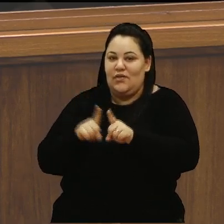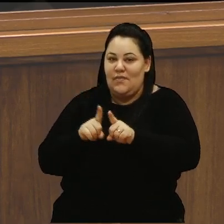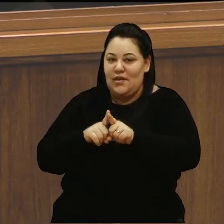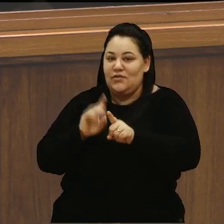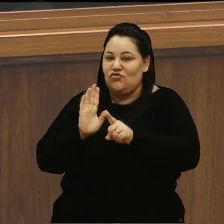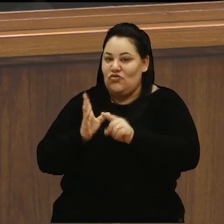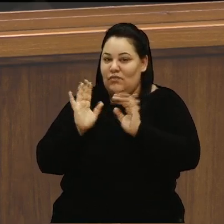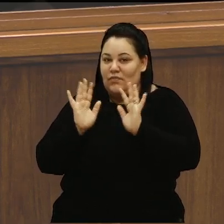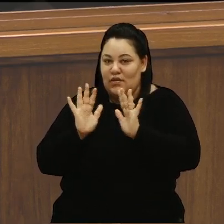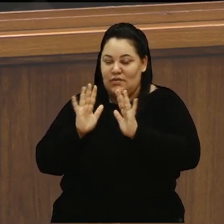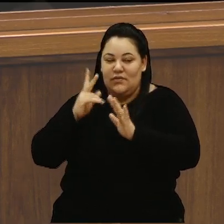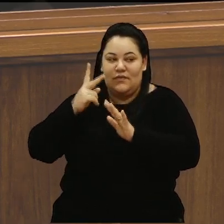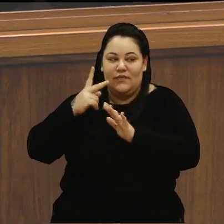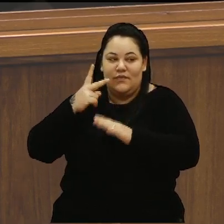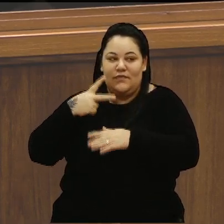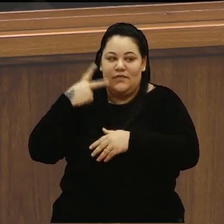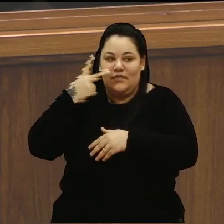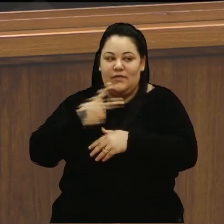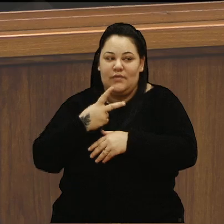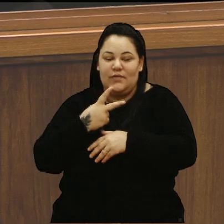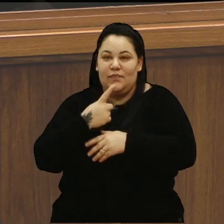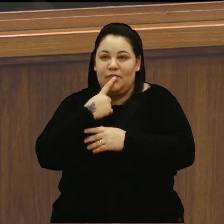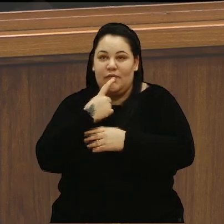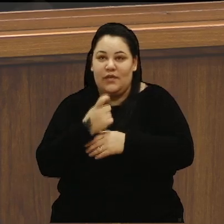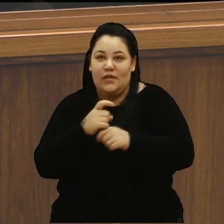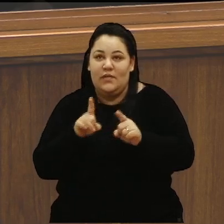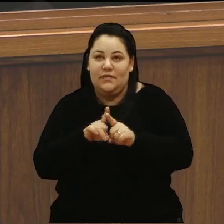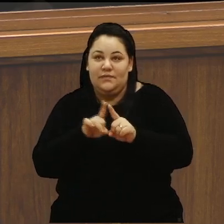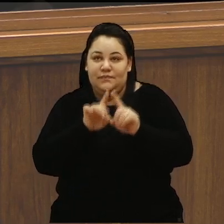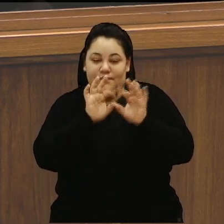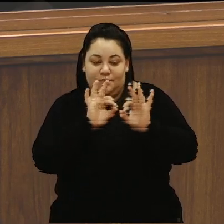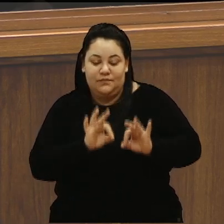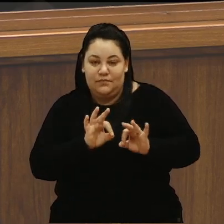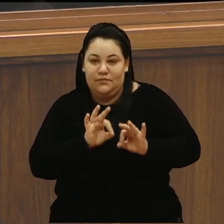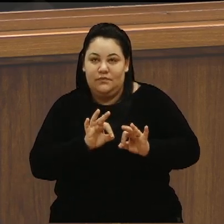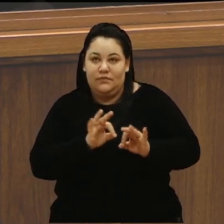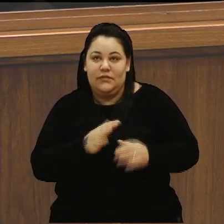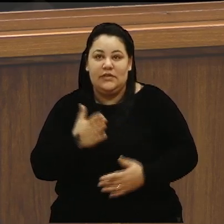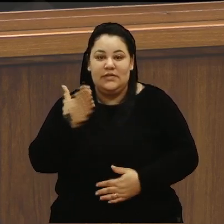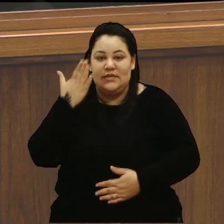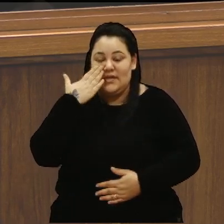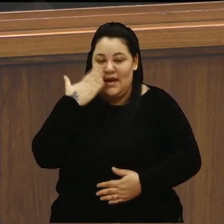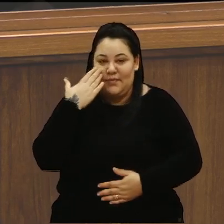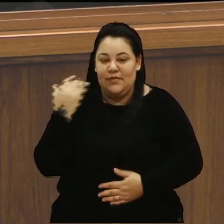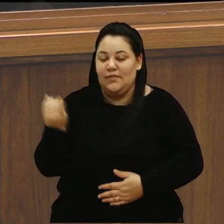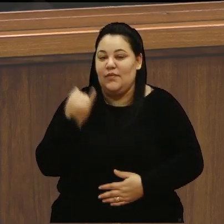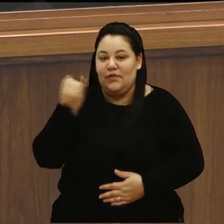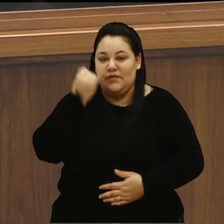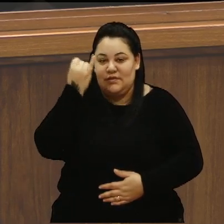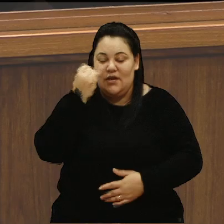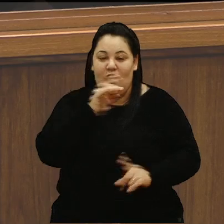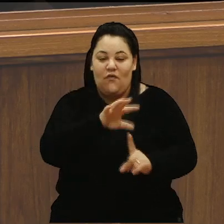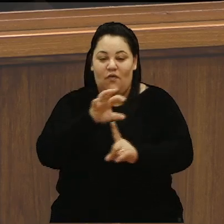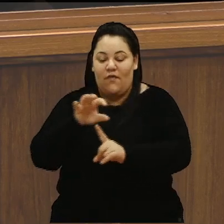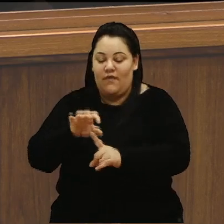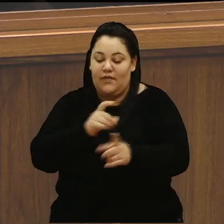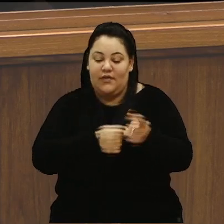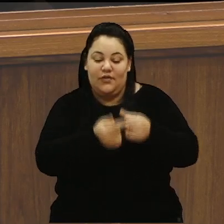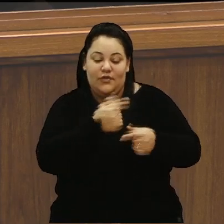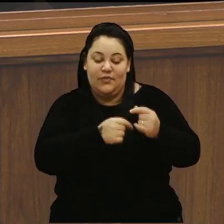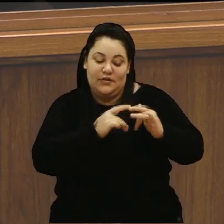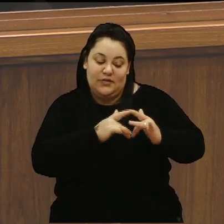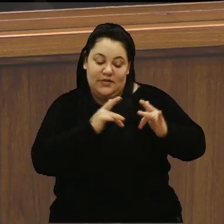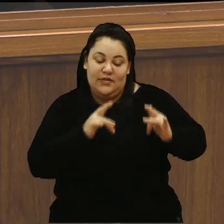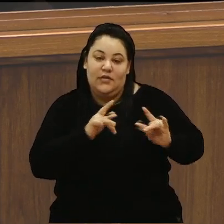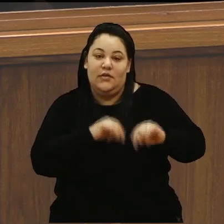mãos da vereadora Rose, vem para a apreciação desta casa. Sabemos da importância, da relevância que a economia solidária